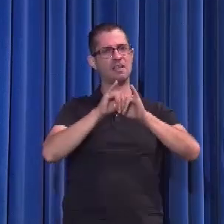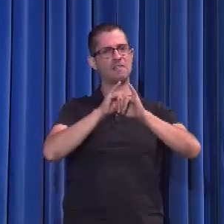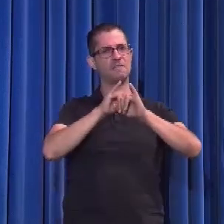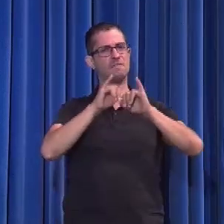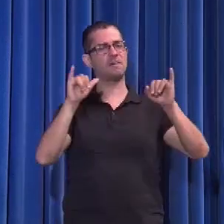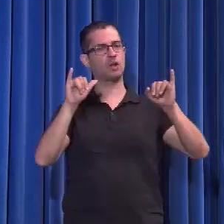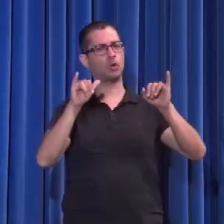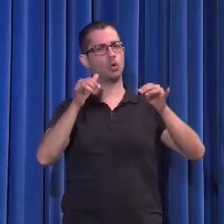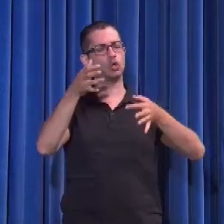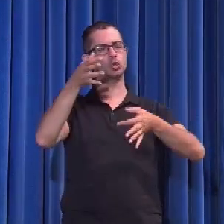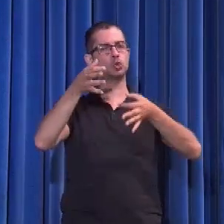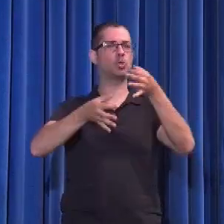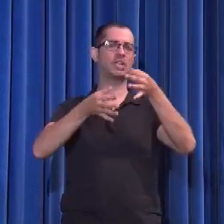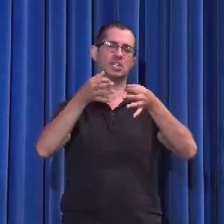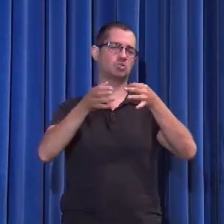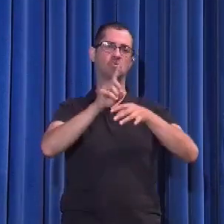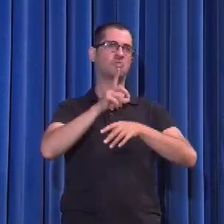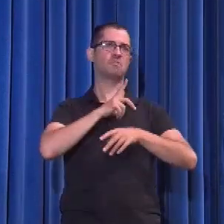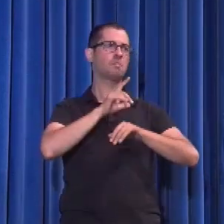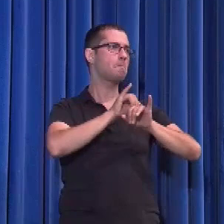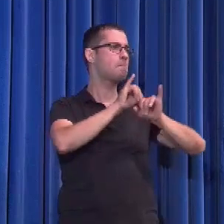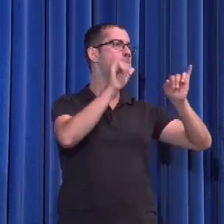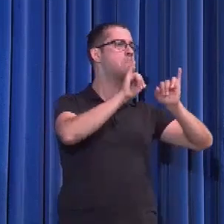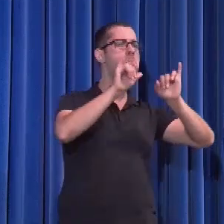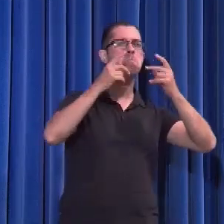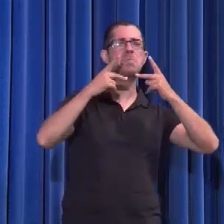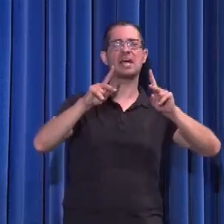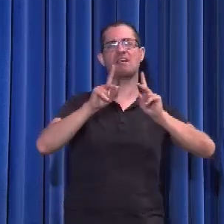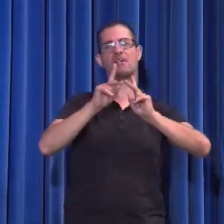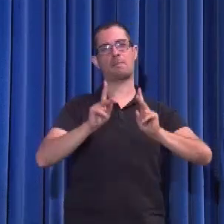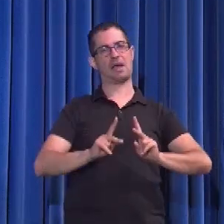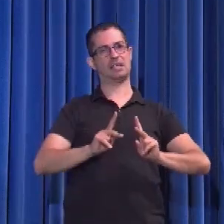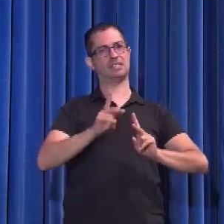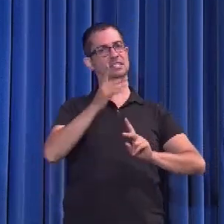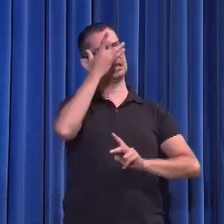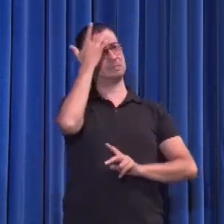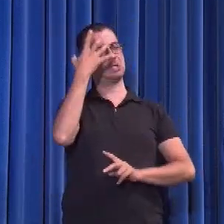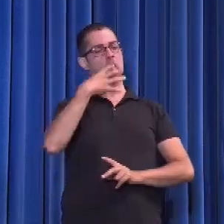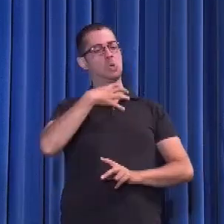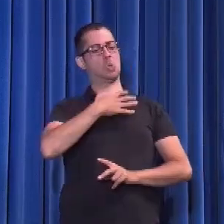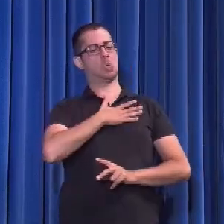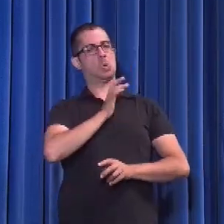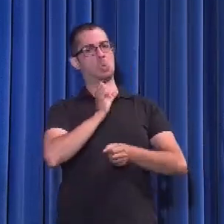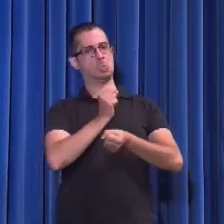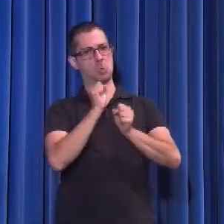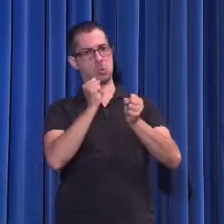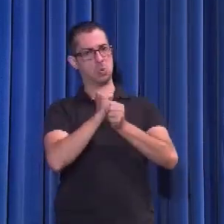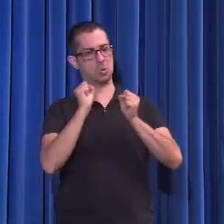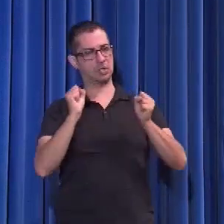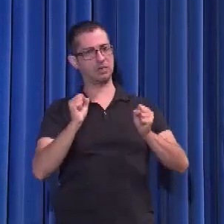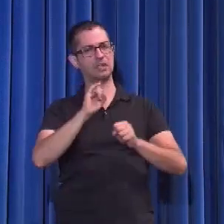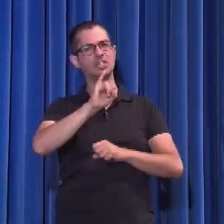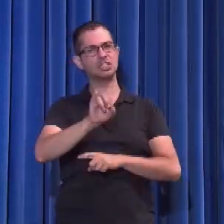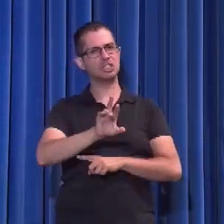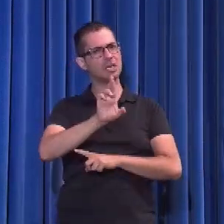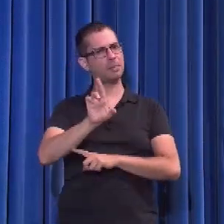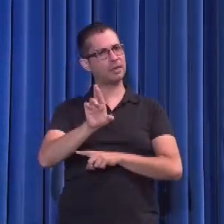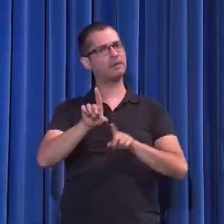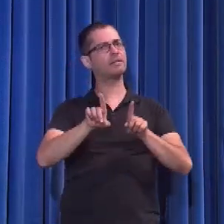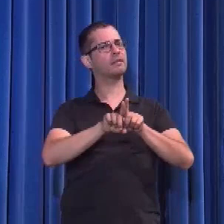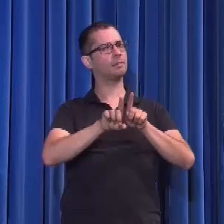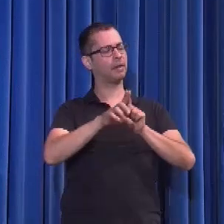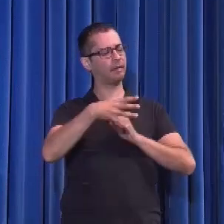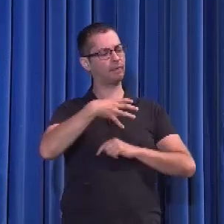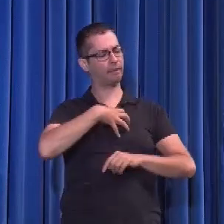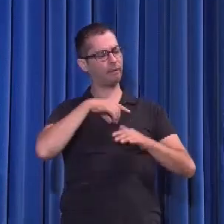ao invés de paz, que aquelas pessoas gostariam de ouvir. Jeremias também experimentou profunda angústia, porque